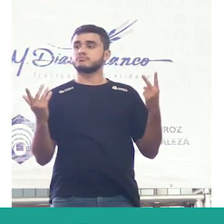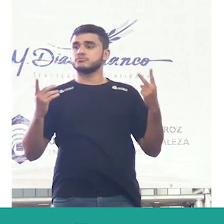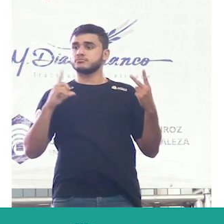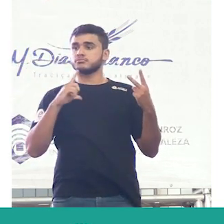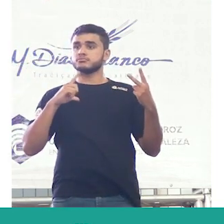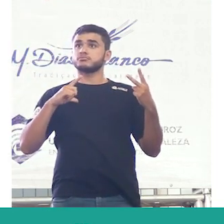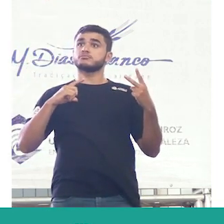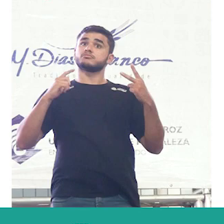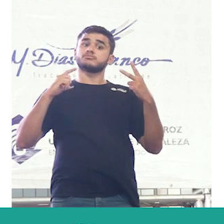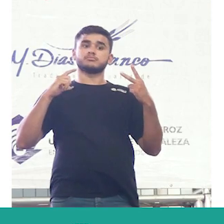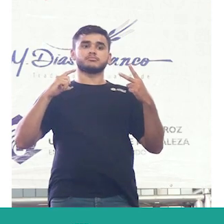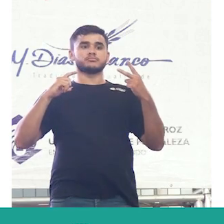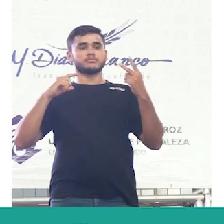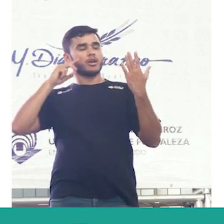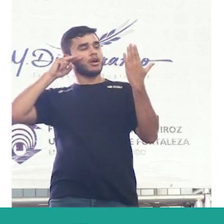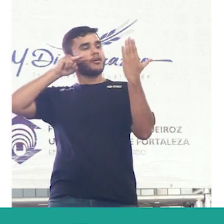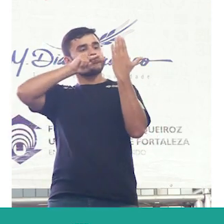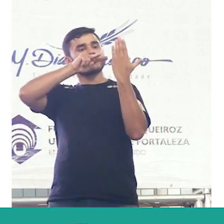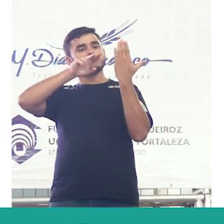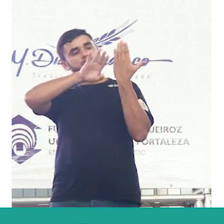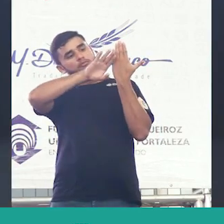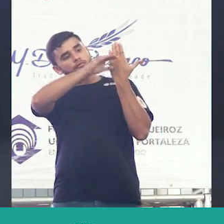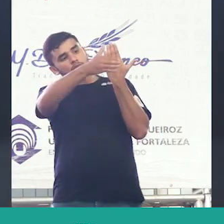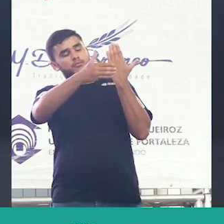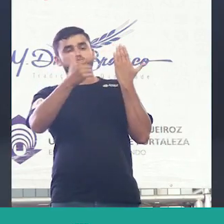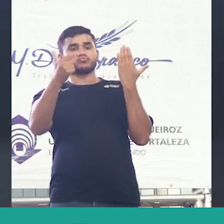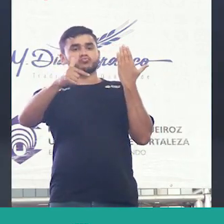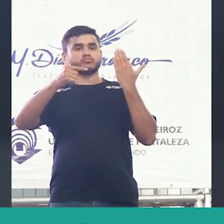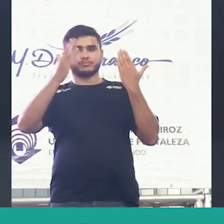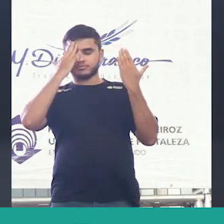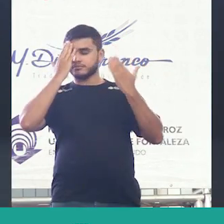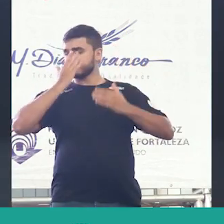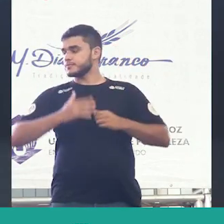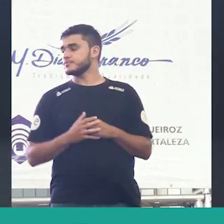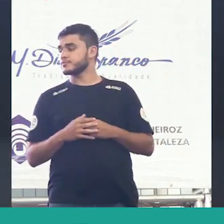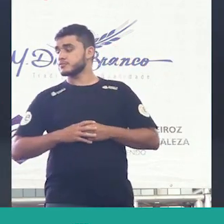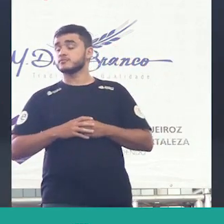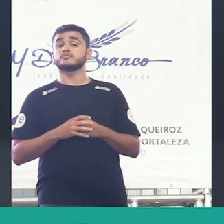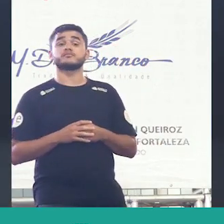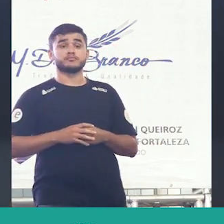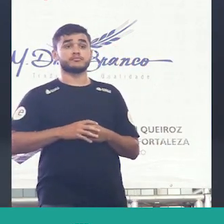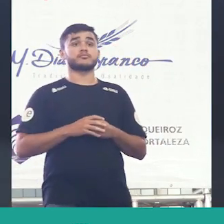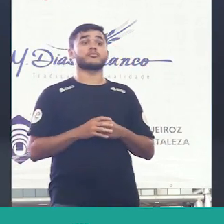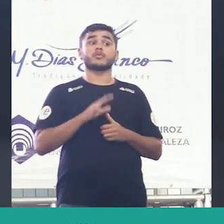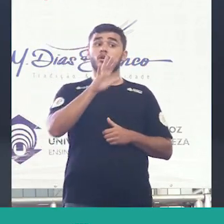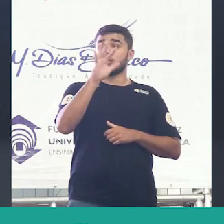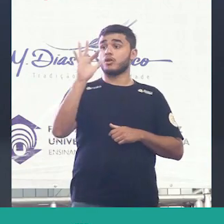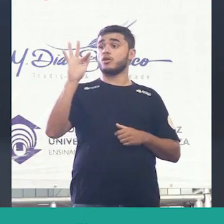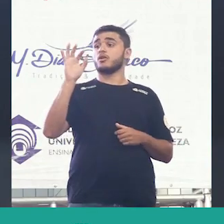luz bate e não atravessa. Vamos repetir? Bora. O que é fonte de luz?